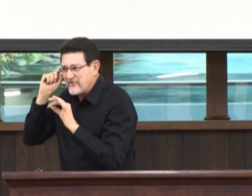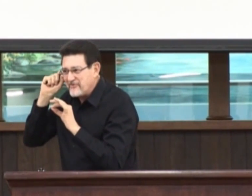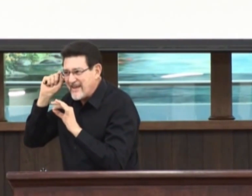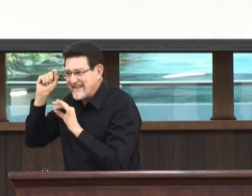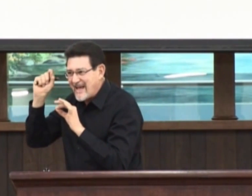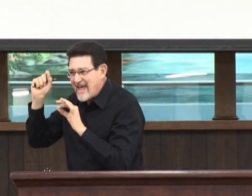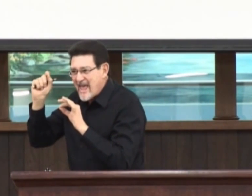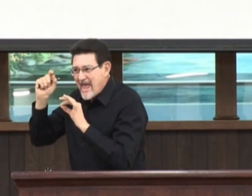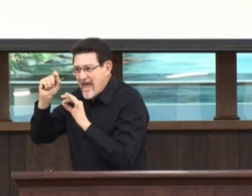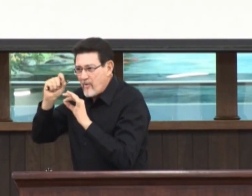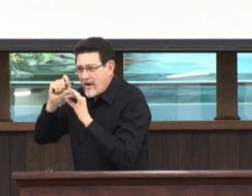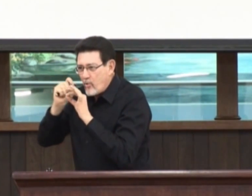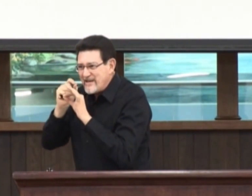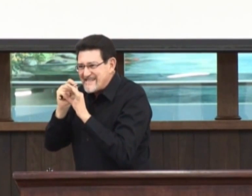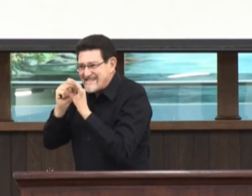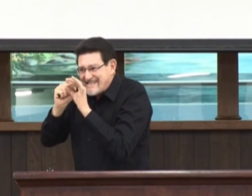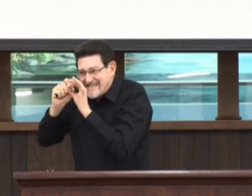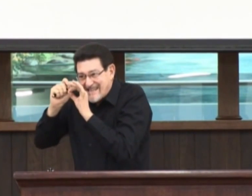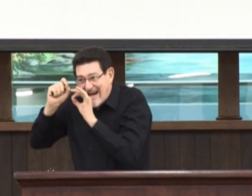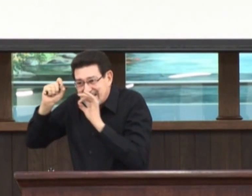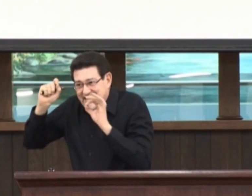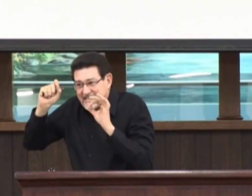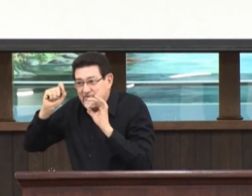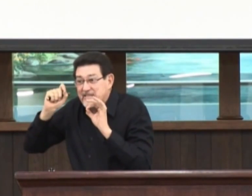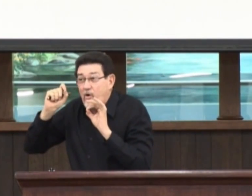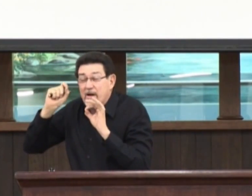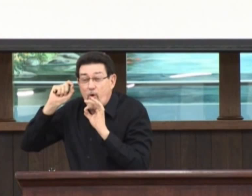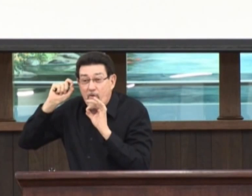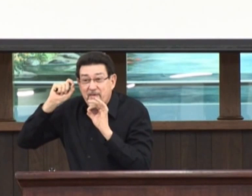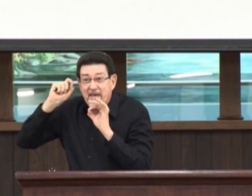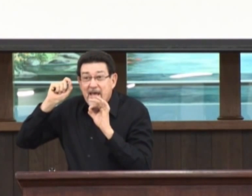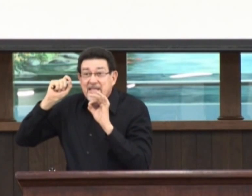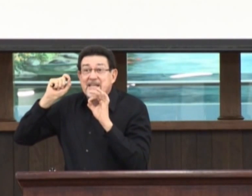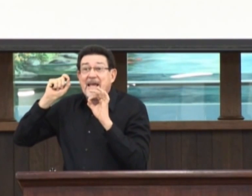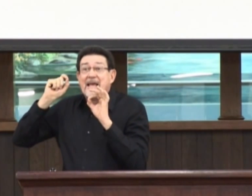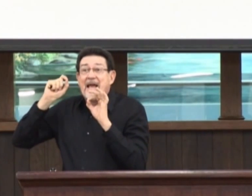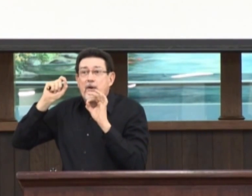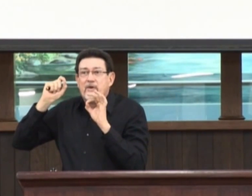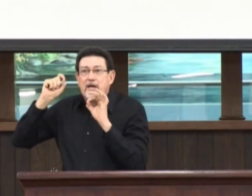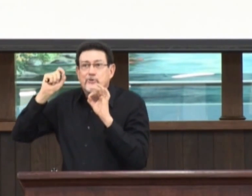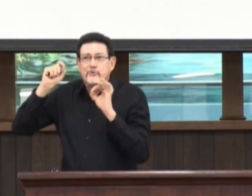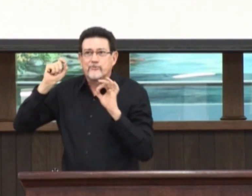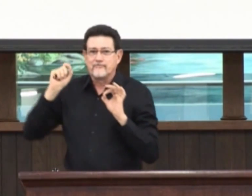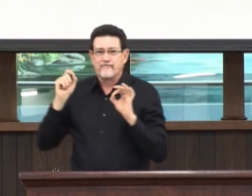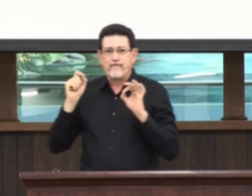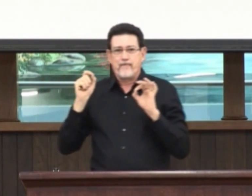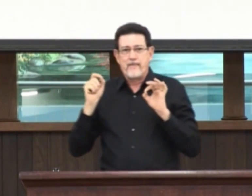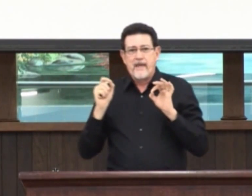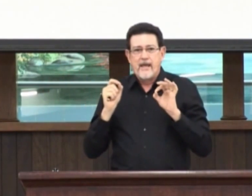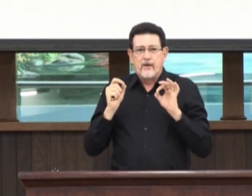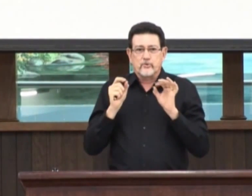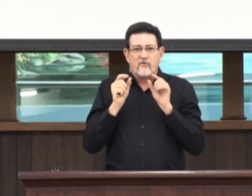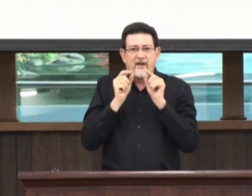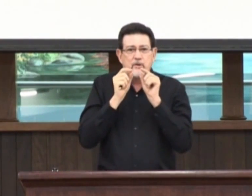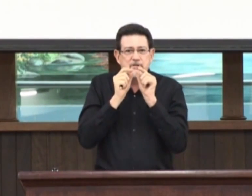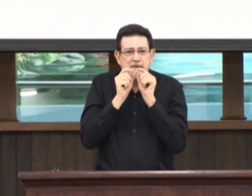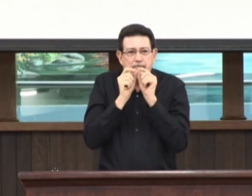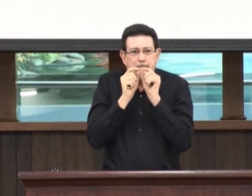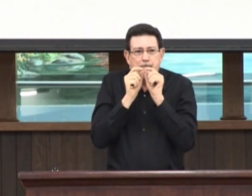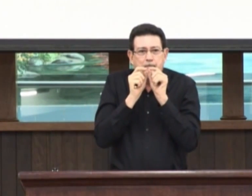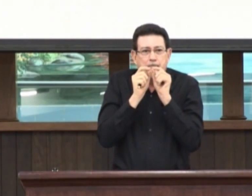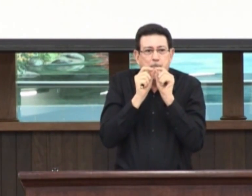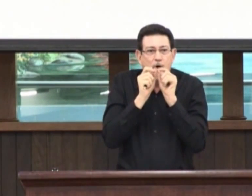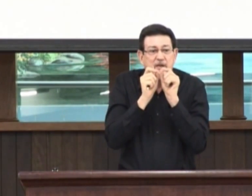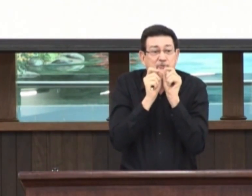afinação perfeita, é uma unicidade que você olha, ouve e você cai o queixo. Não estou falando